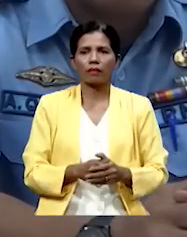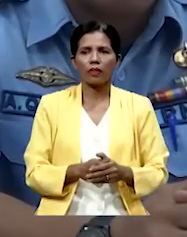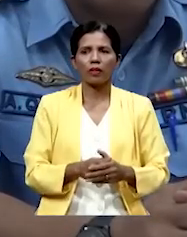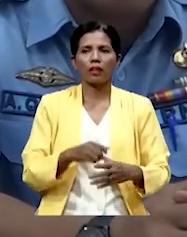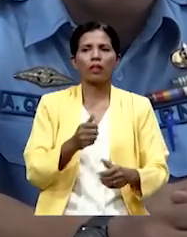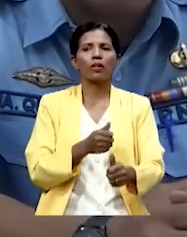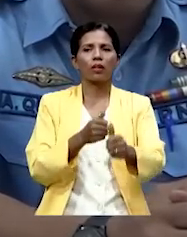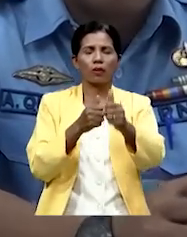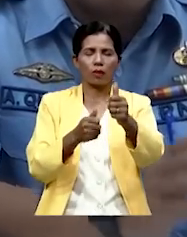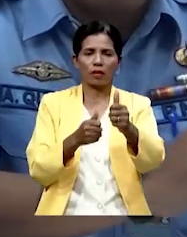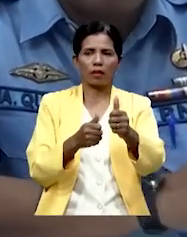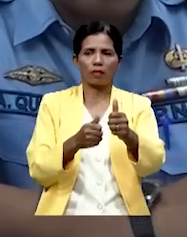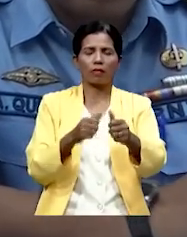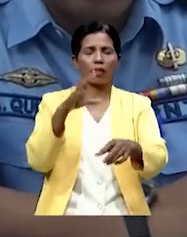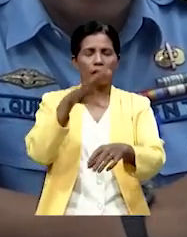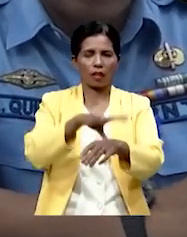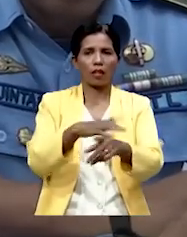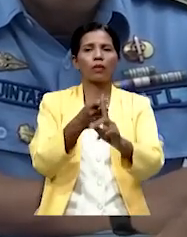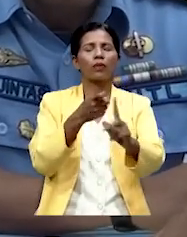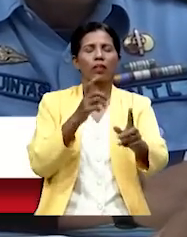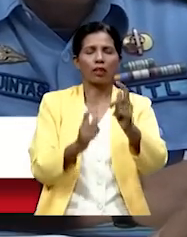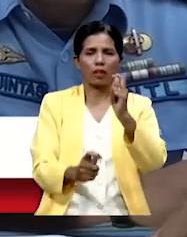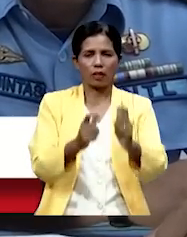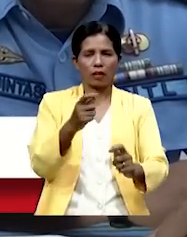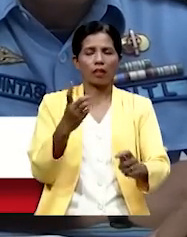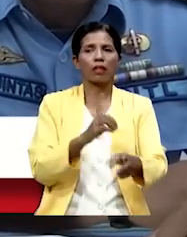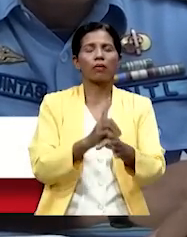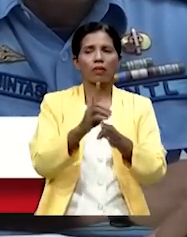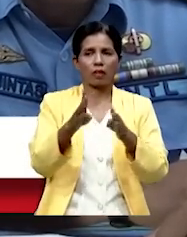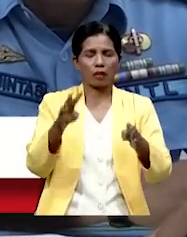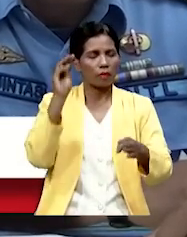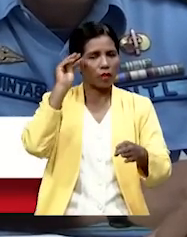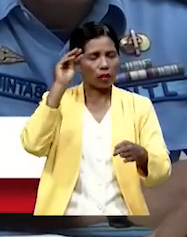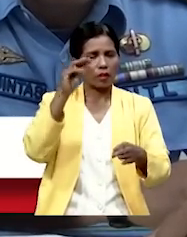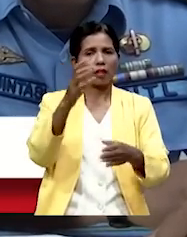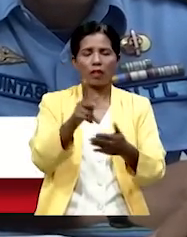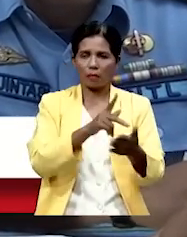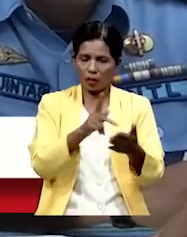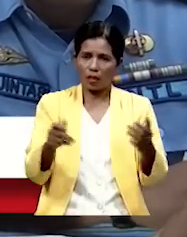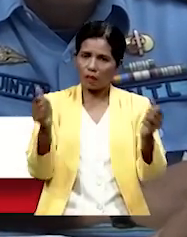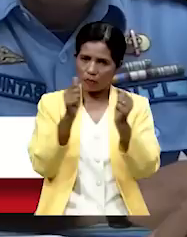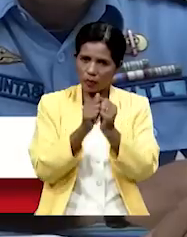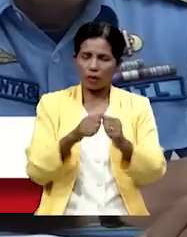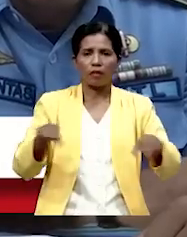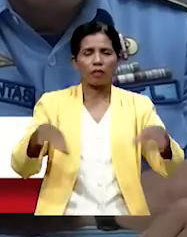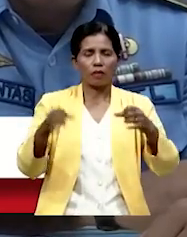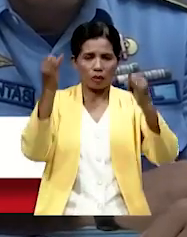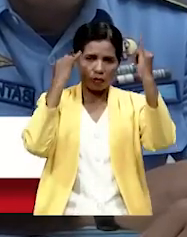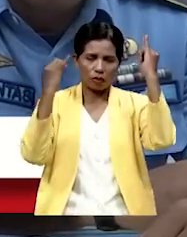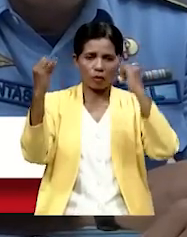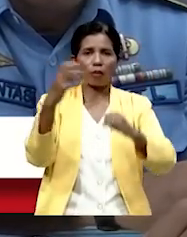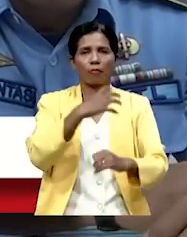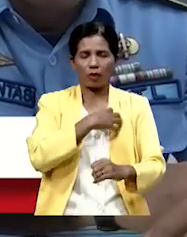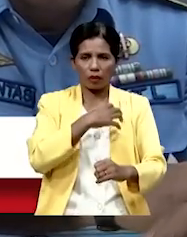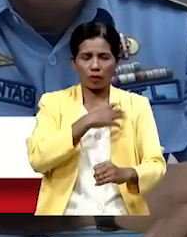a mandado de detenção no tribunal, Departamento de Investigação Criminal, a moto com Serviço de Informação Polícia,